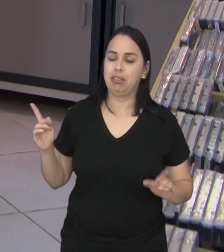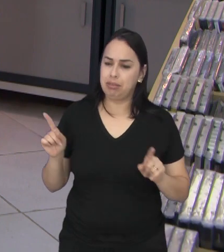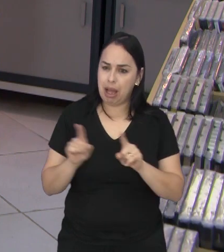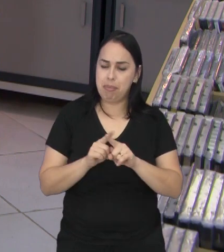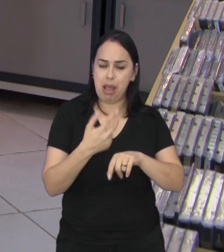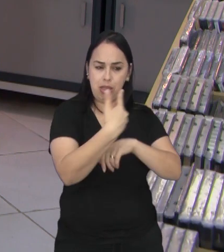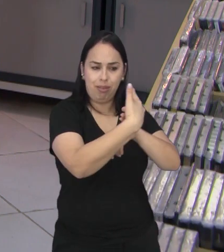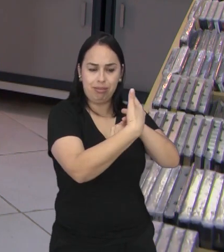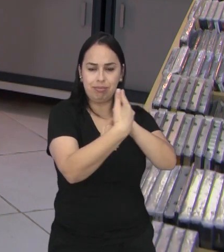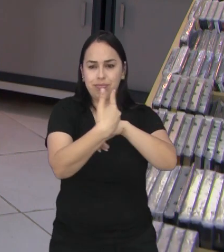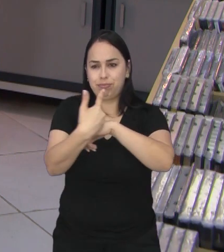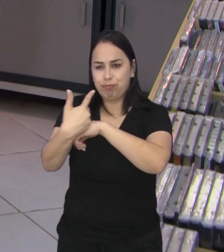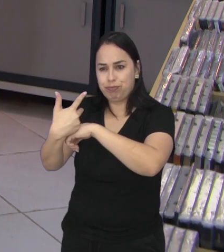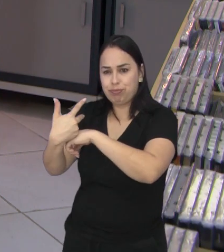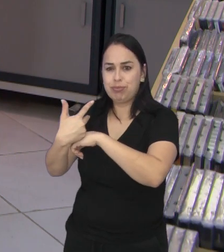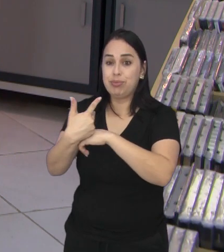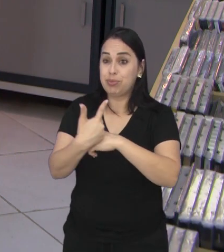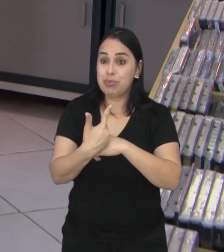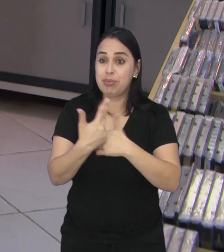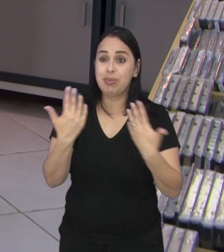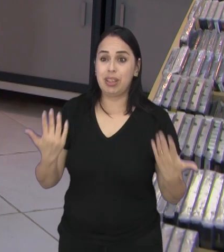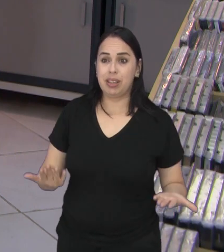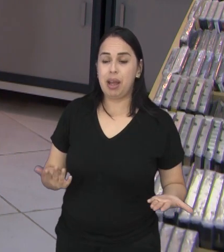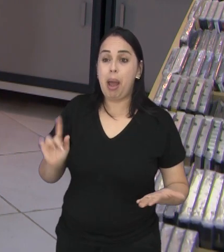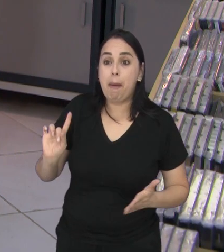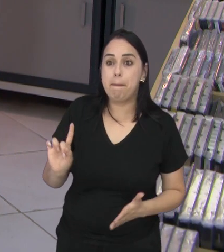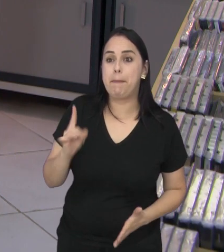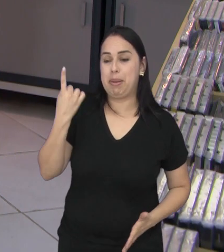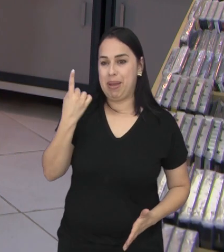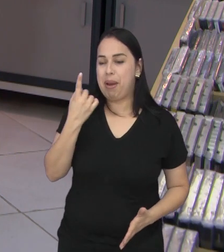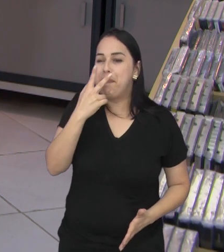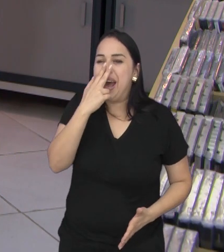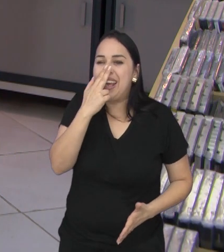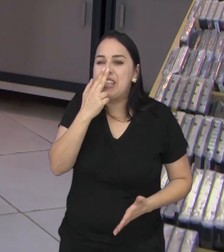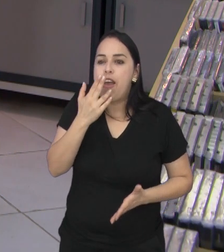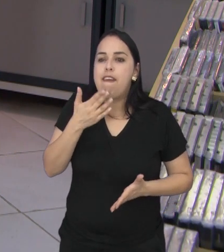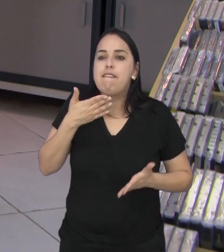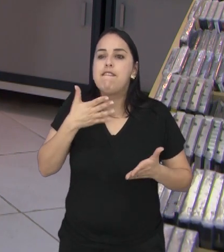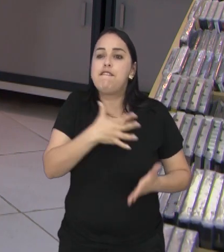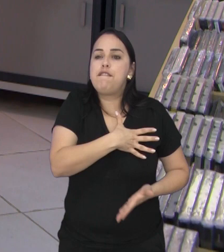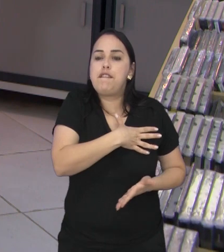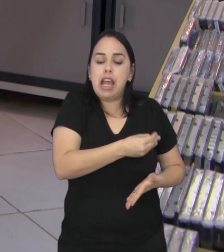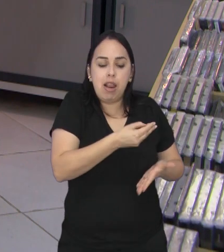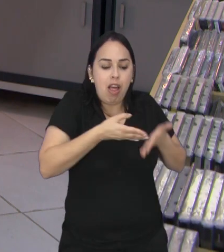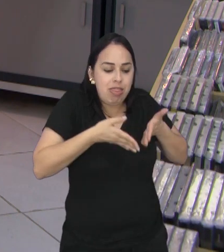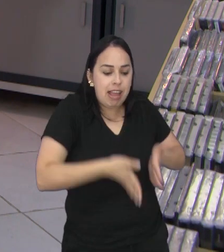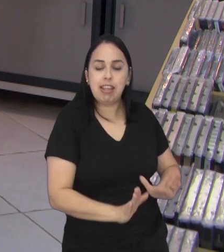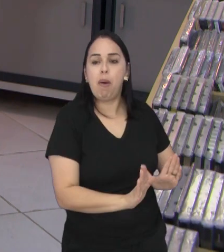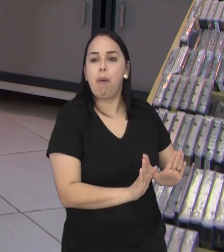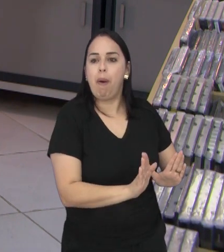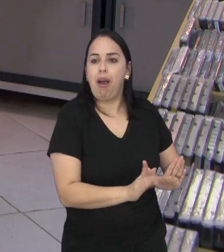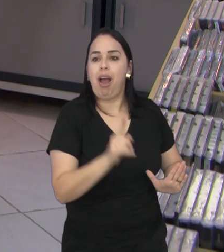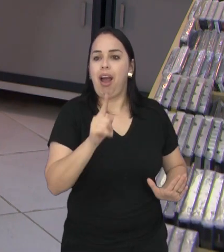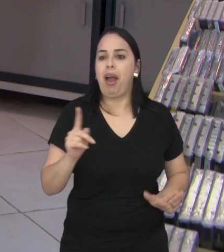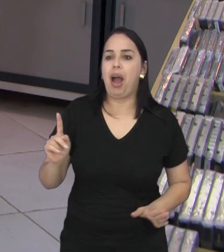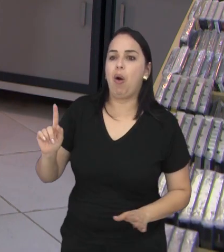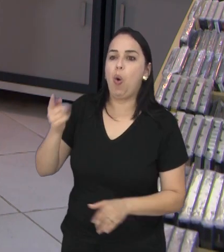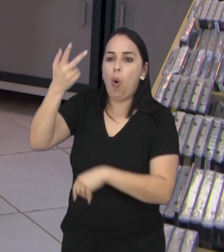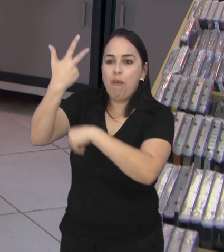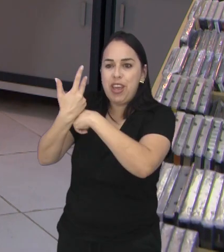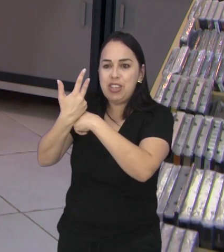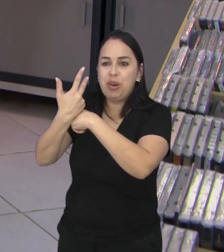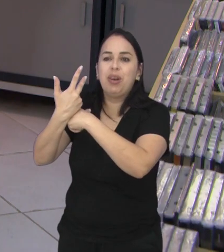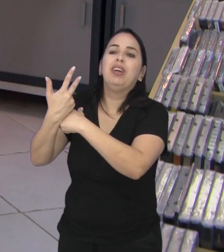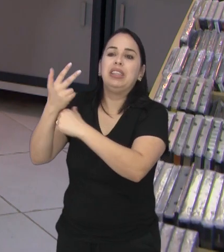Preta. Tipo, então assim, foi o nosso primeiro filho. Enquanto artistas, assim,